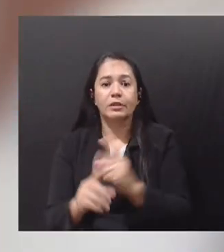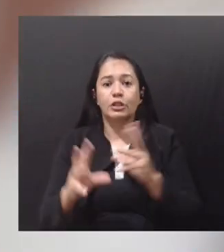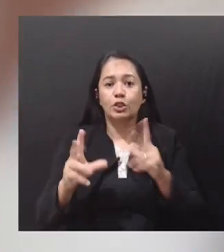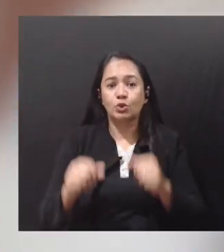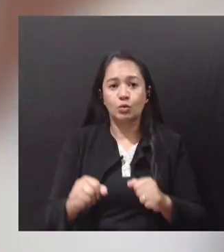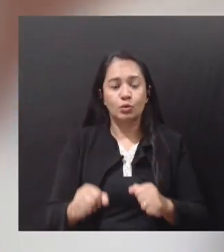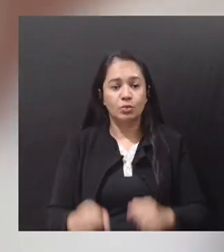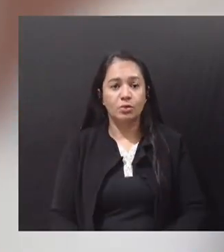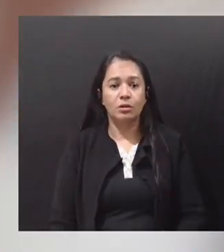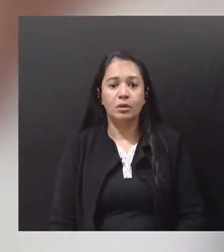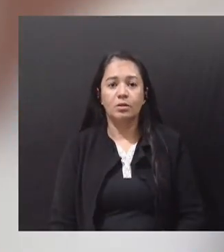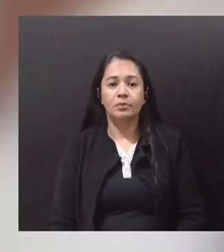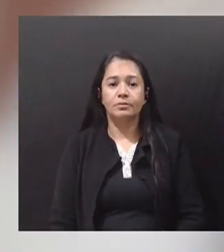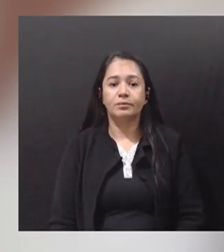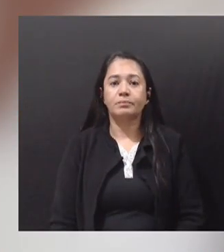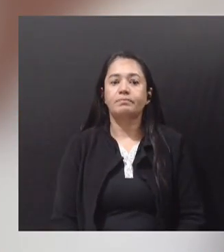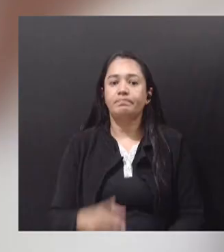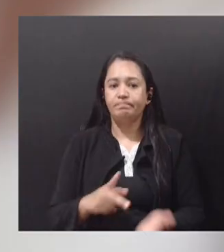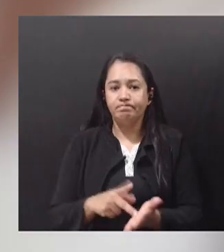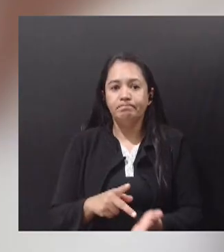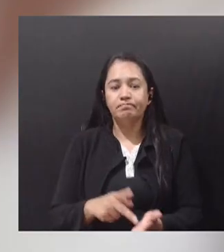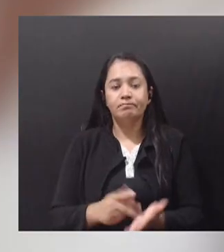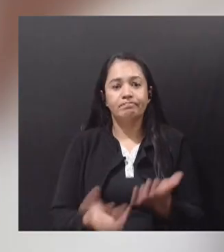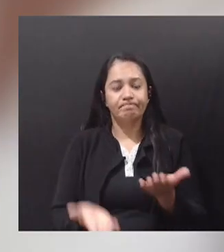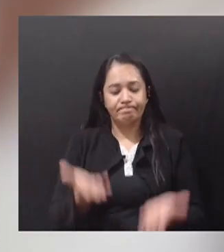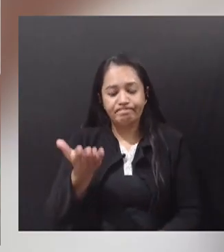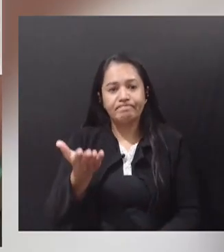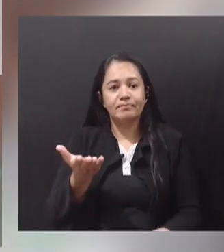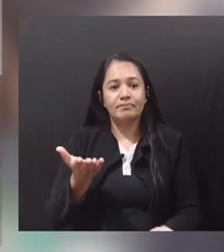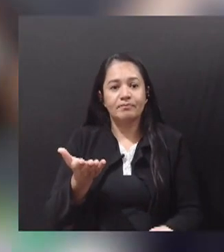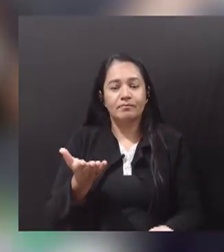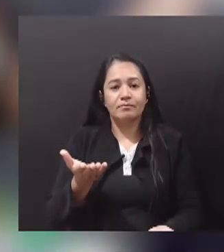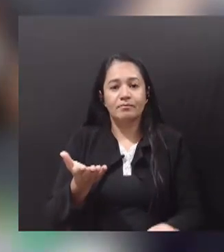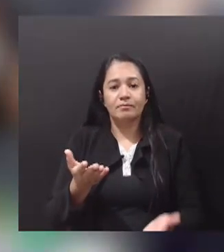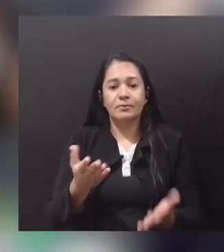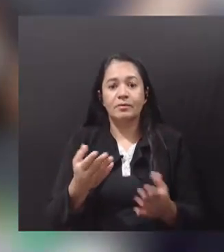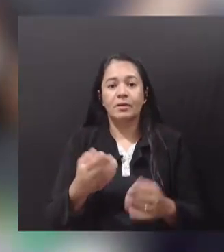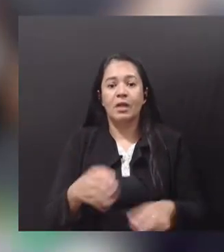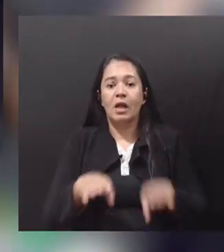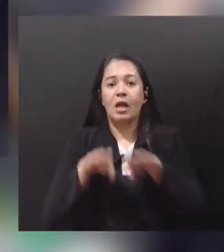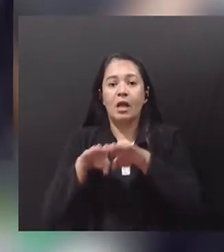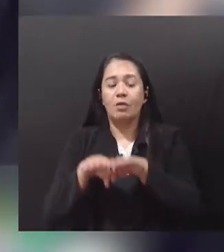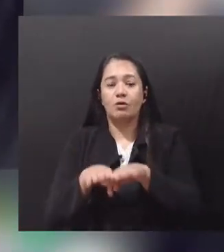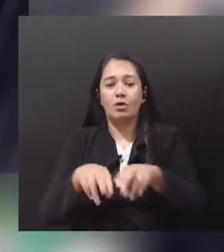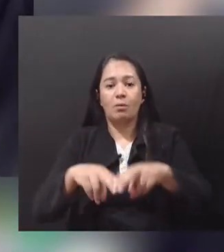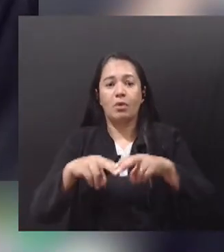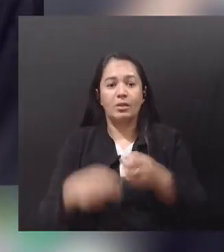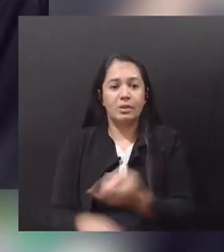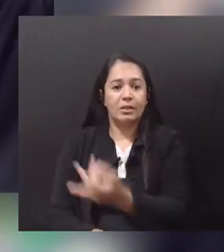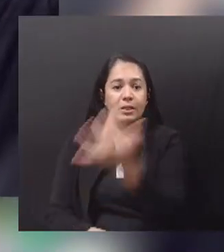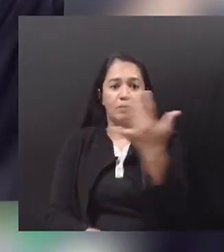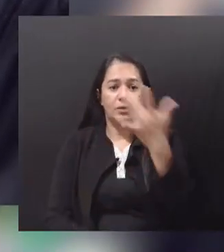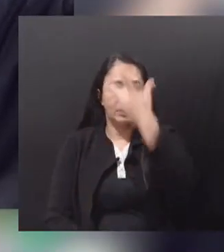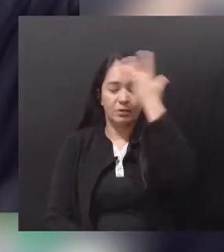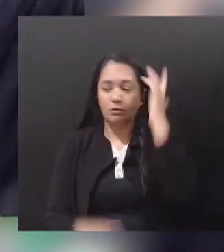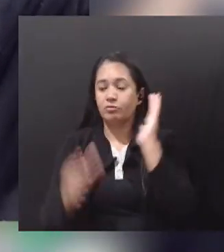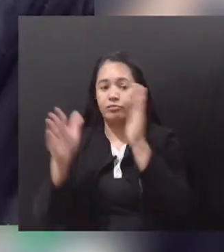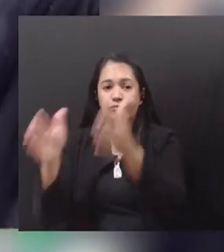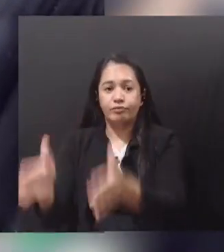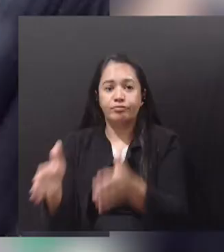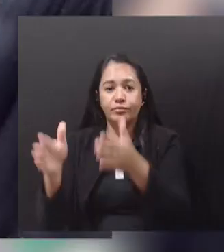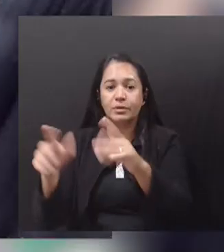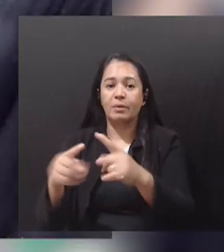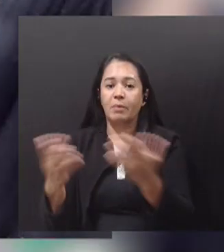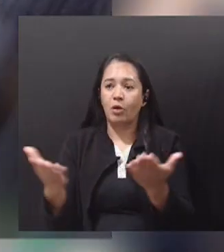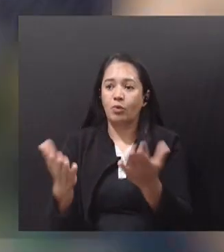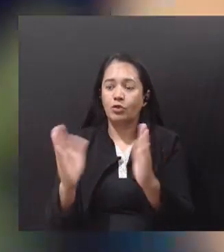Então, realmente desequilibrou a harmonia pelo volume de pessoas que chegavam. Mas hoje está